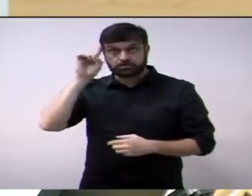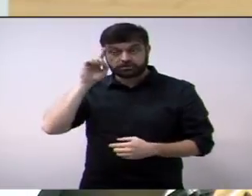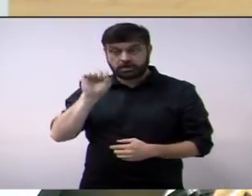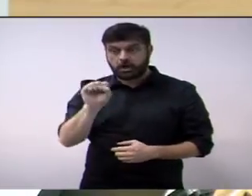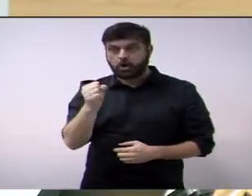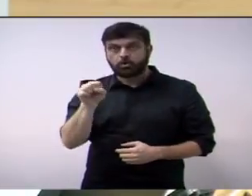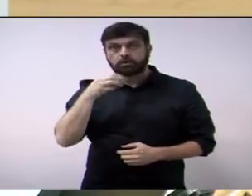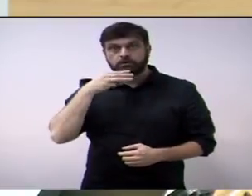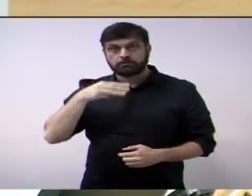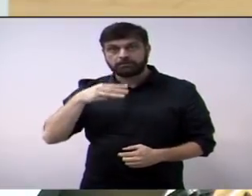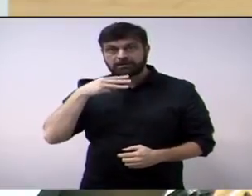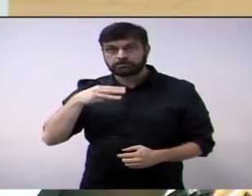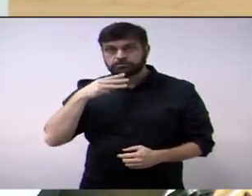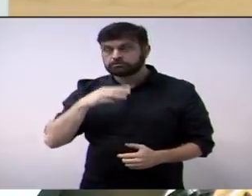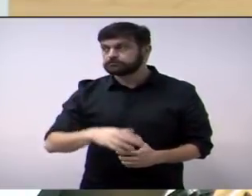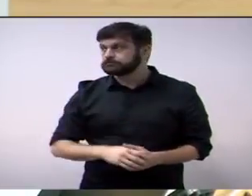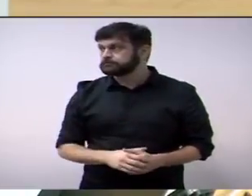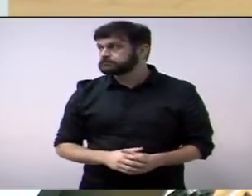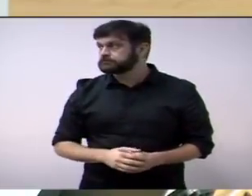março.